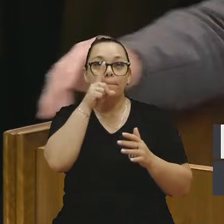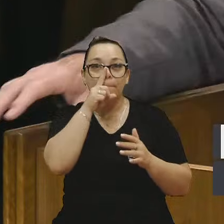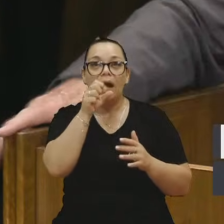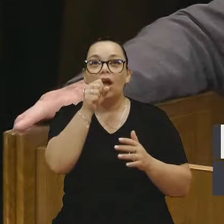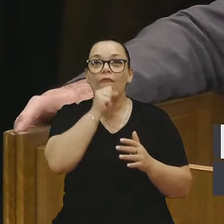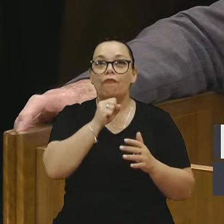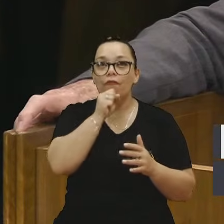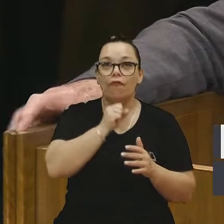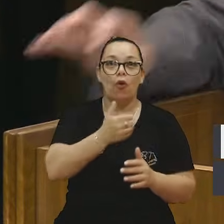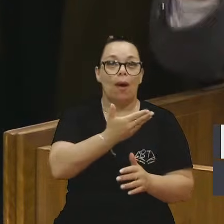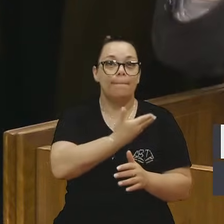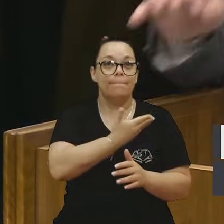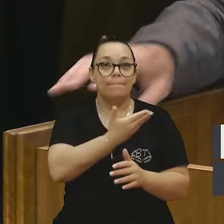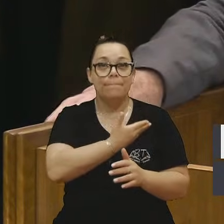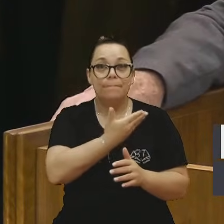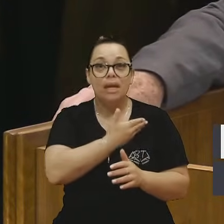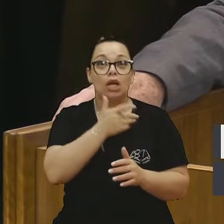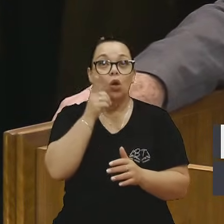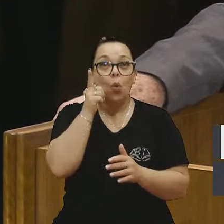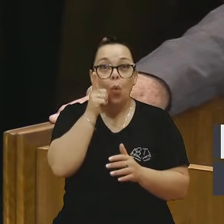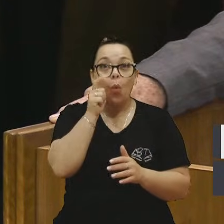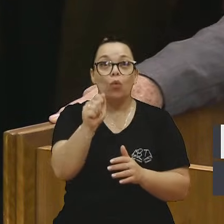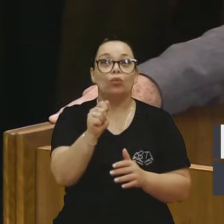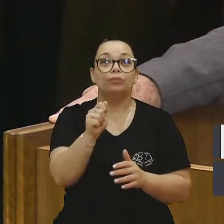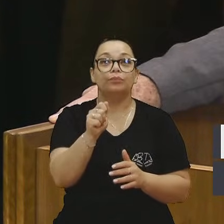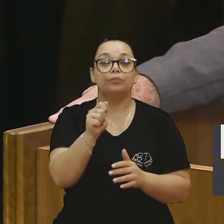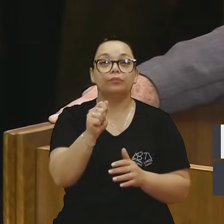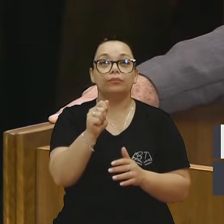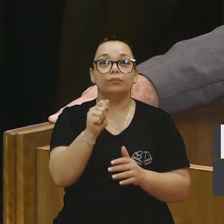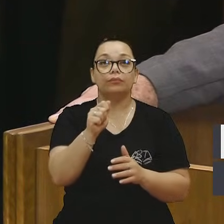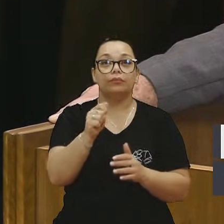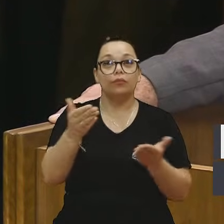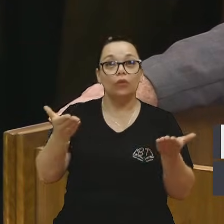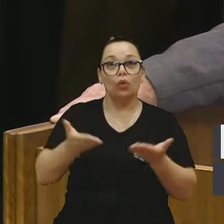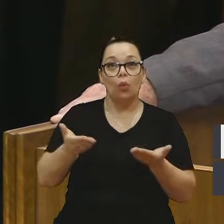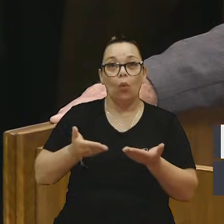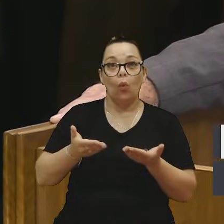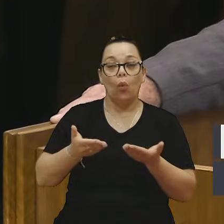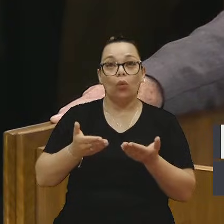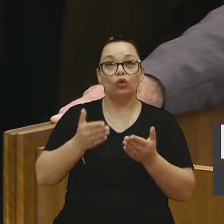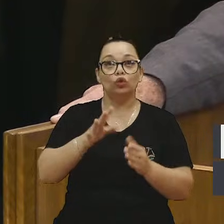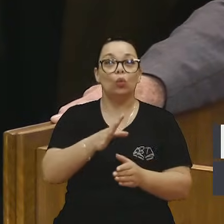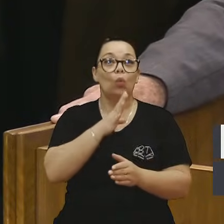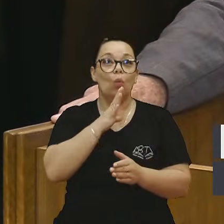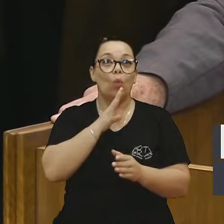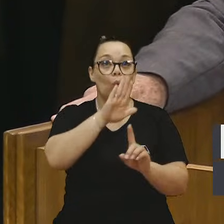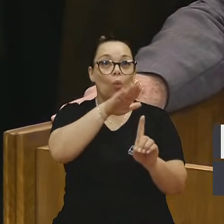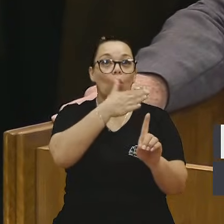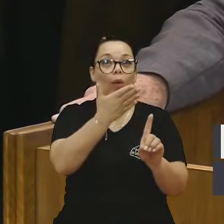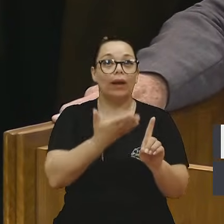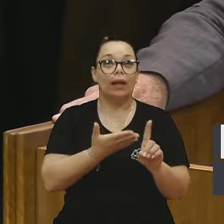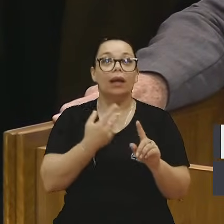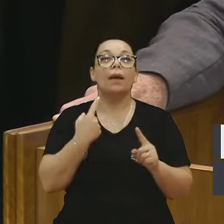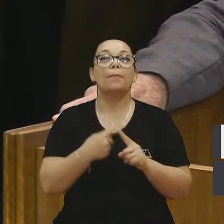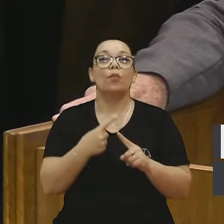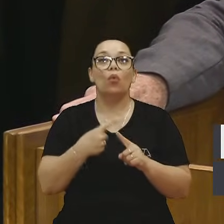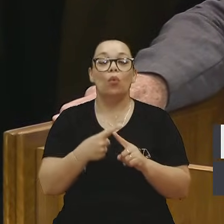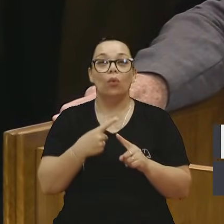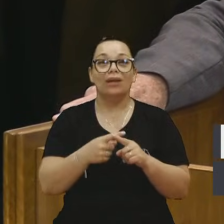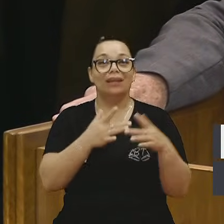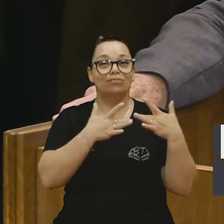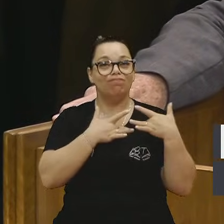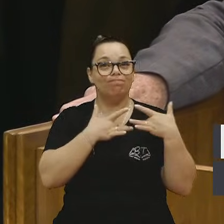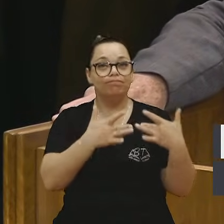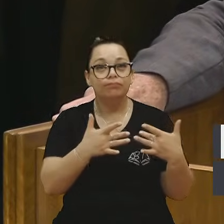do amigo, conseguiram ser hoje aqui, serão reconhecidos. Porque se